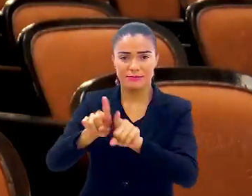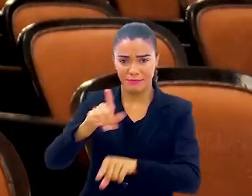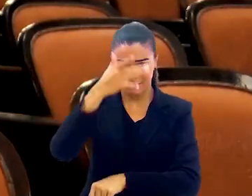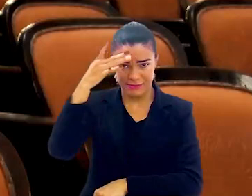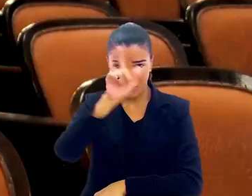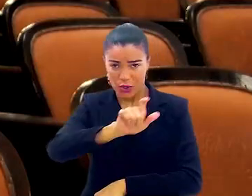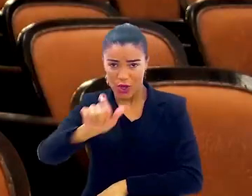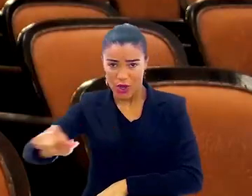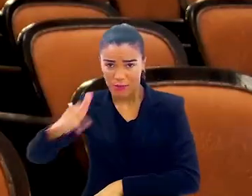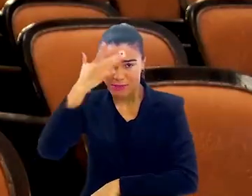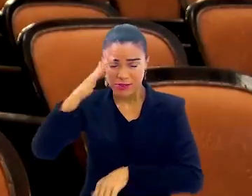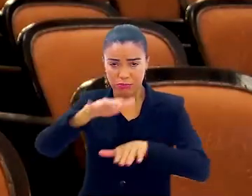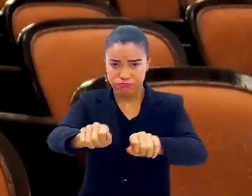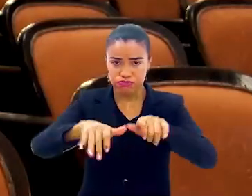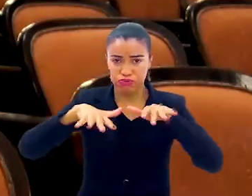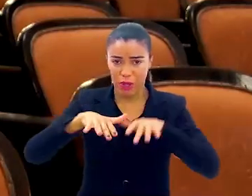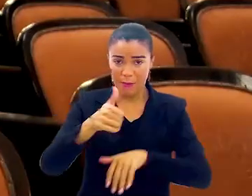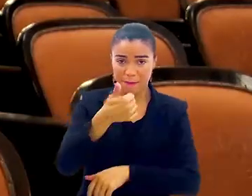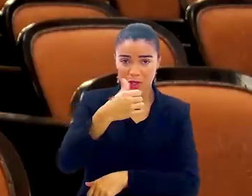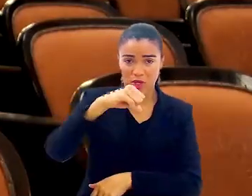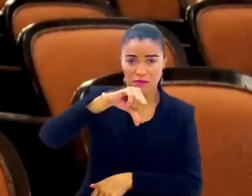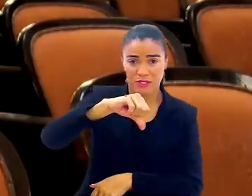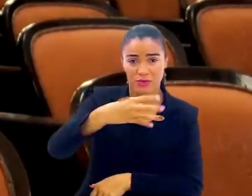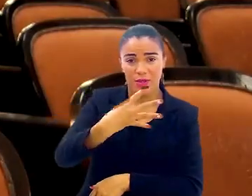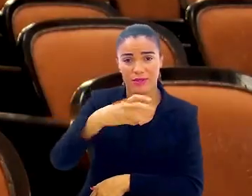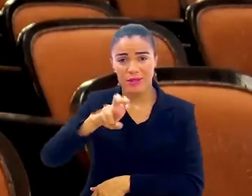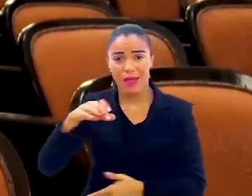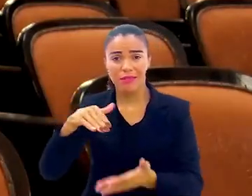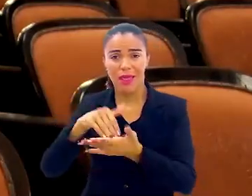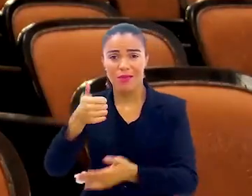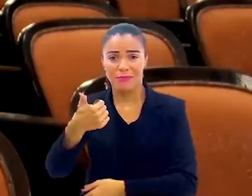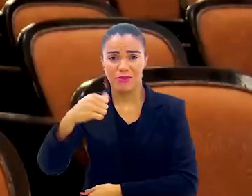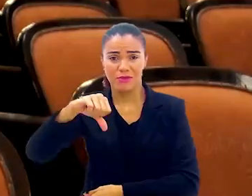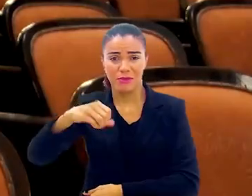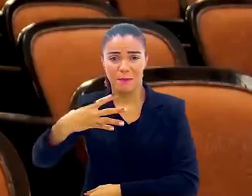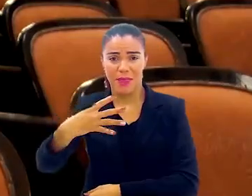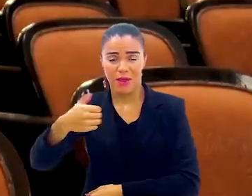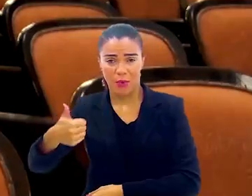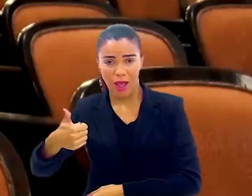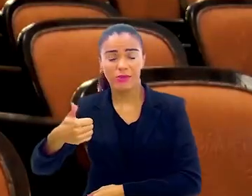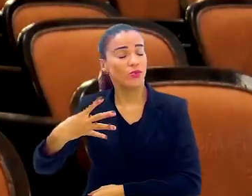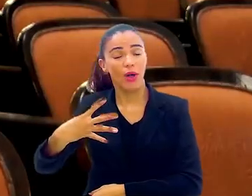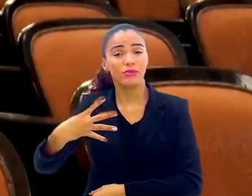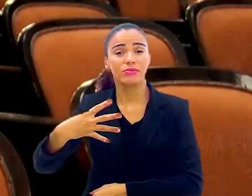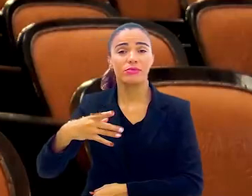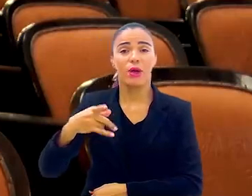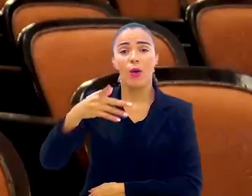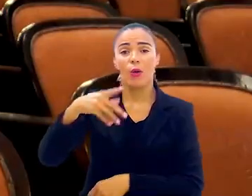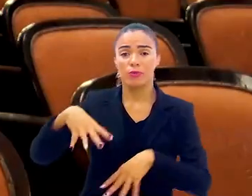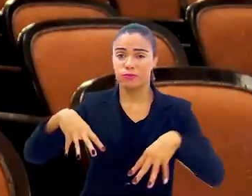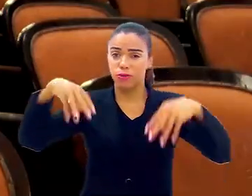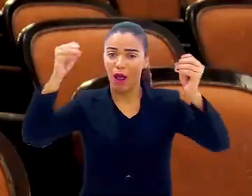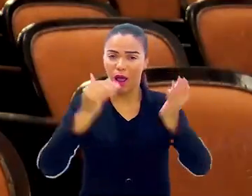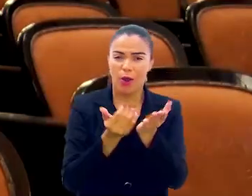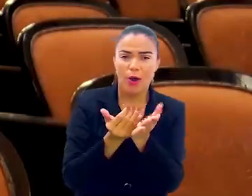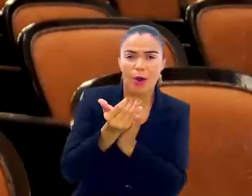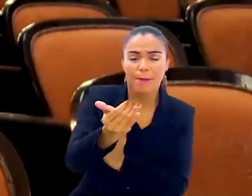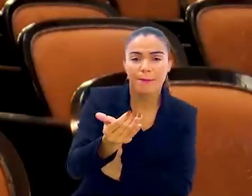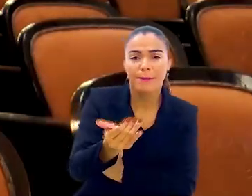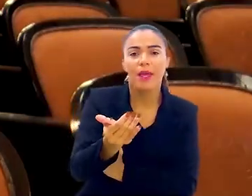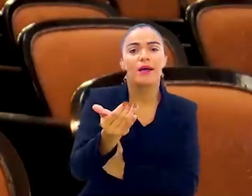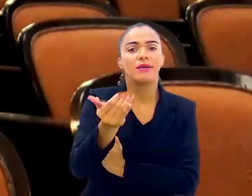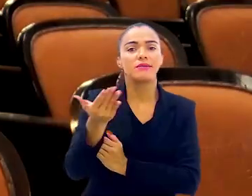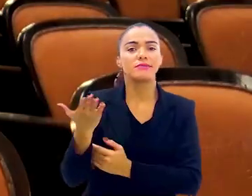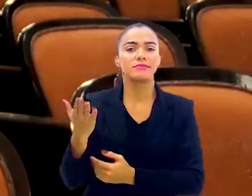nomes de parlamentares, tanto do período de 45 a 64, quanto do período pós-fusão, quando o Palácio começa,